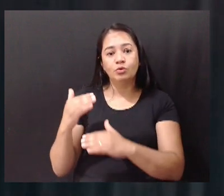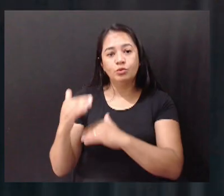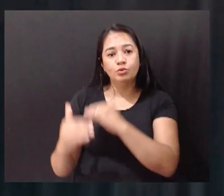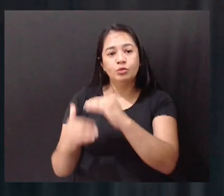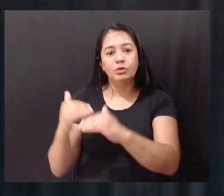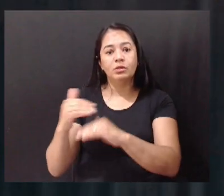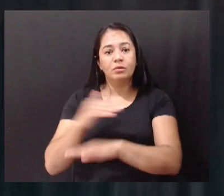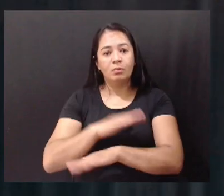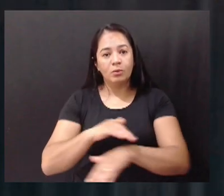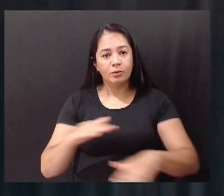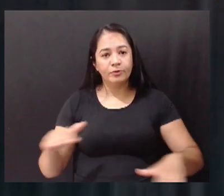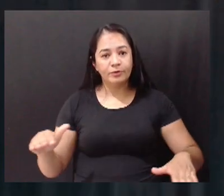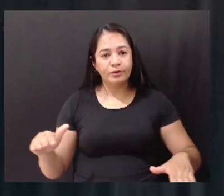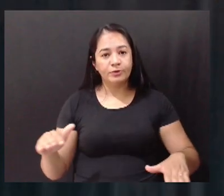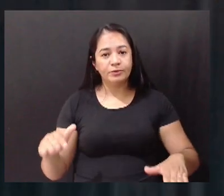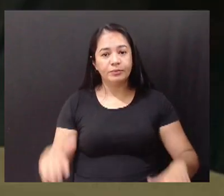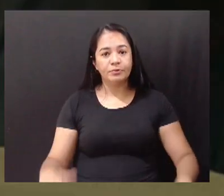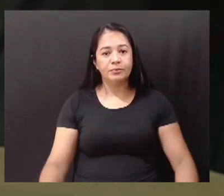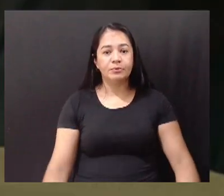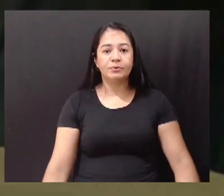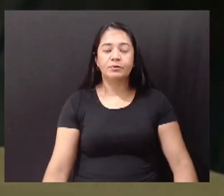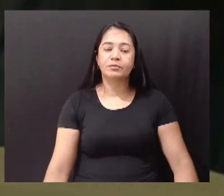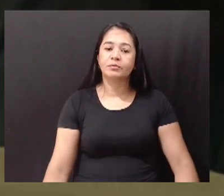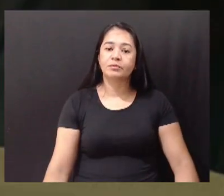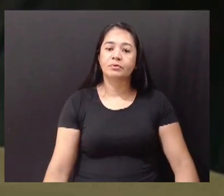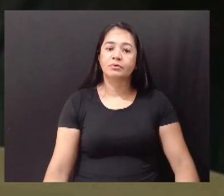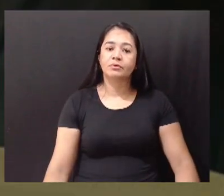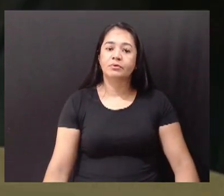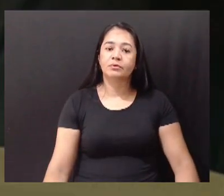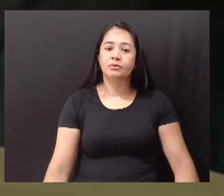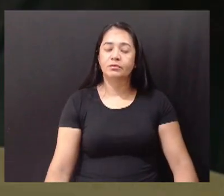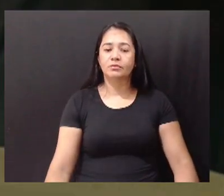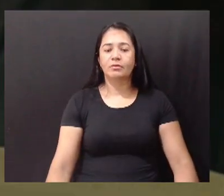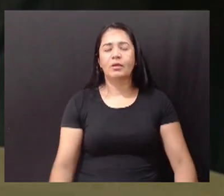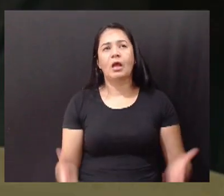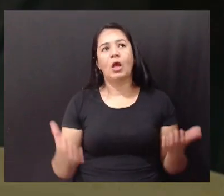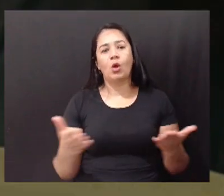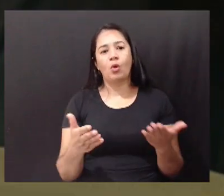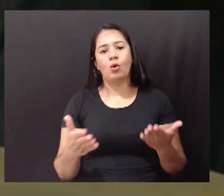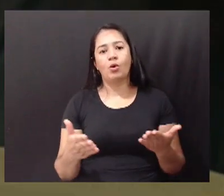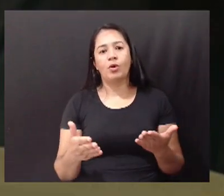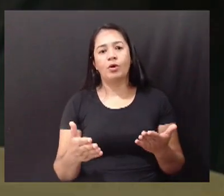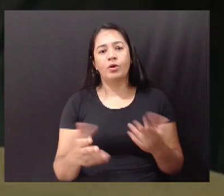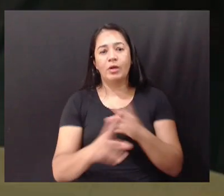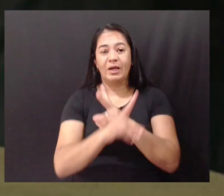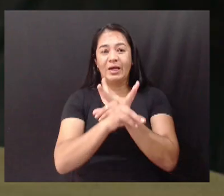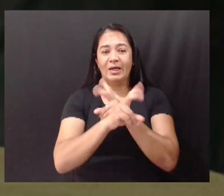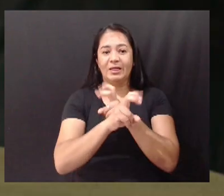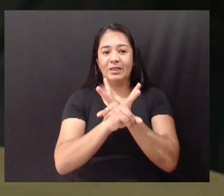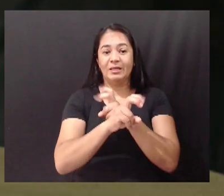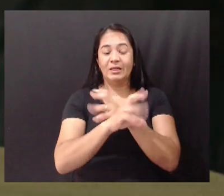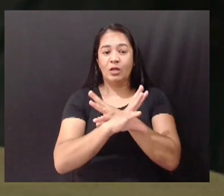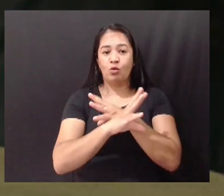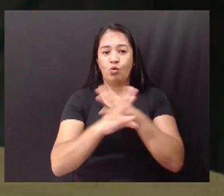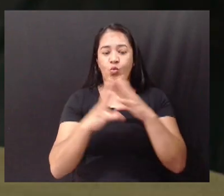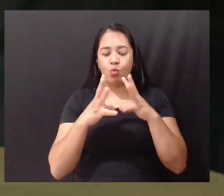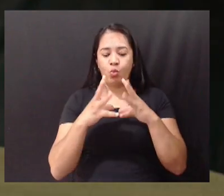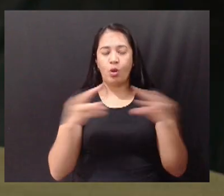infantil. Excelente, doutora. Agora, essa desintoxicação digital,